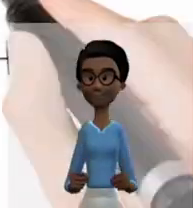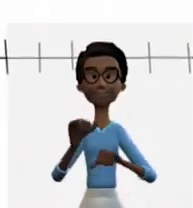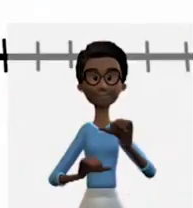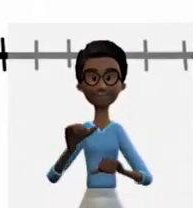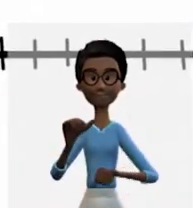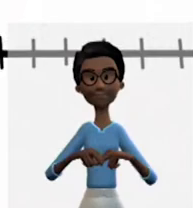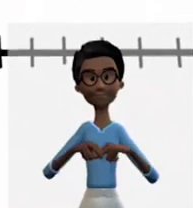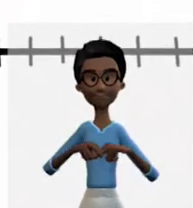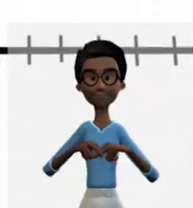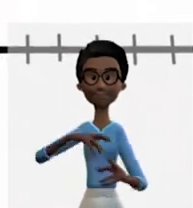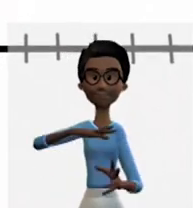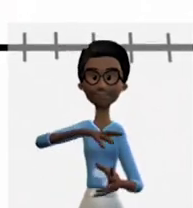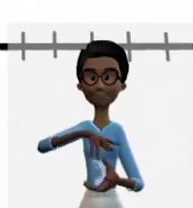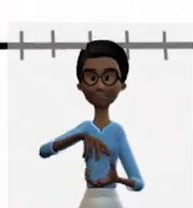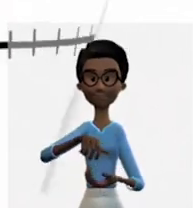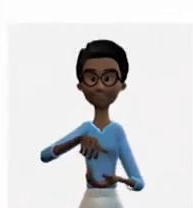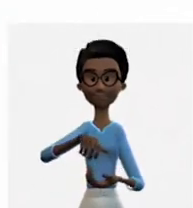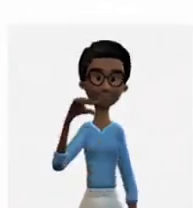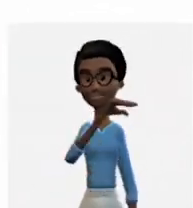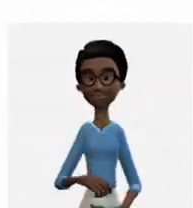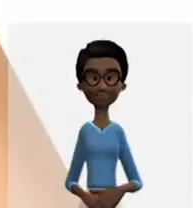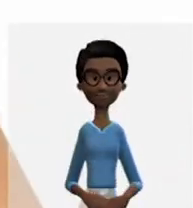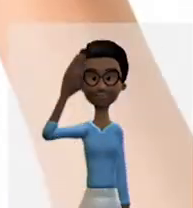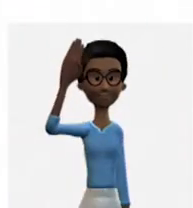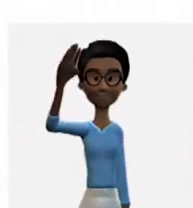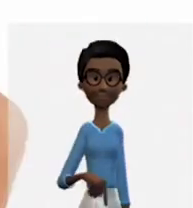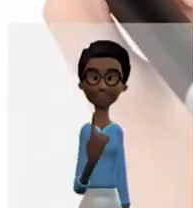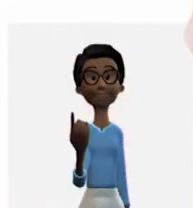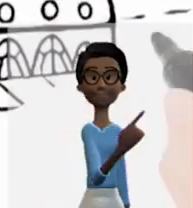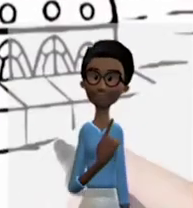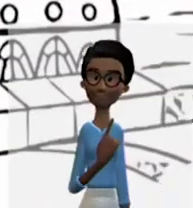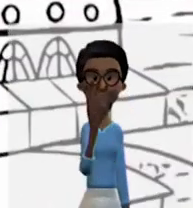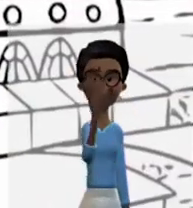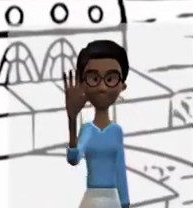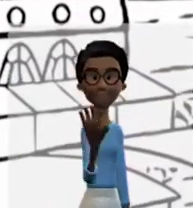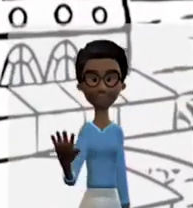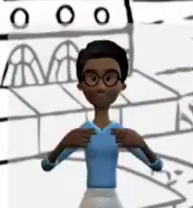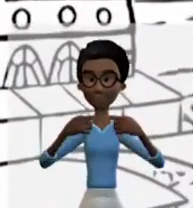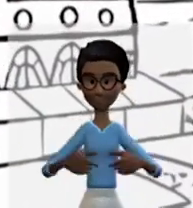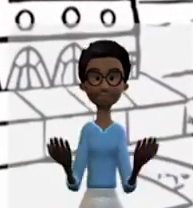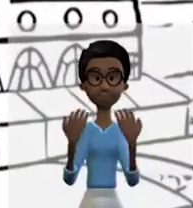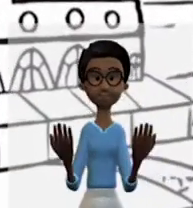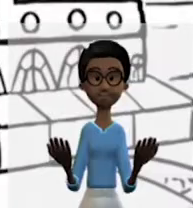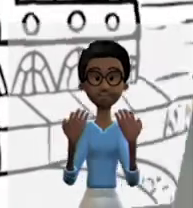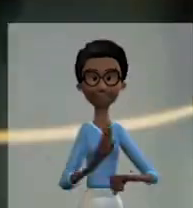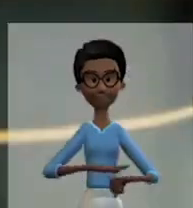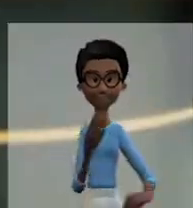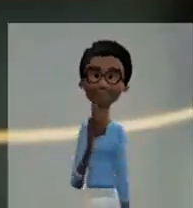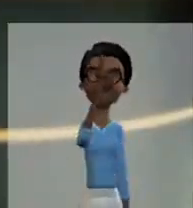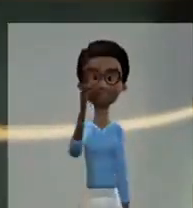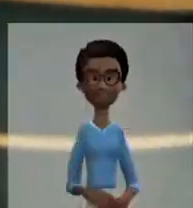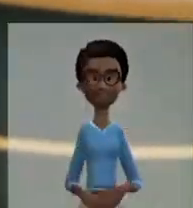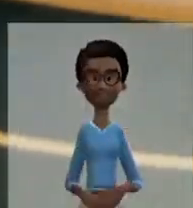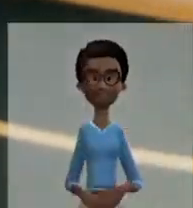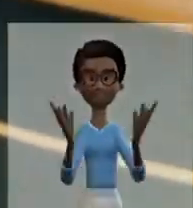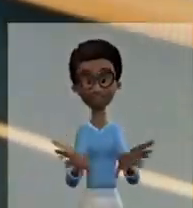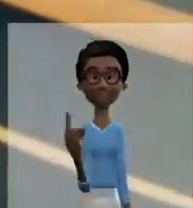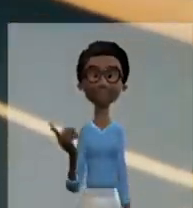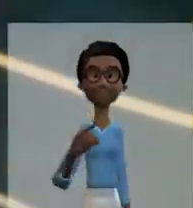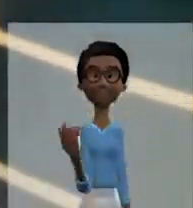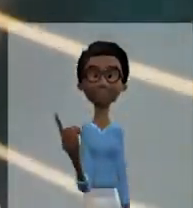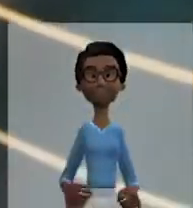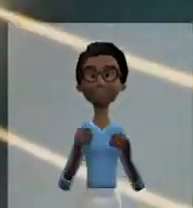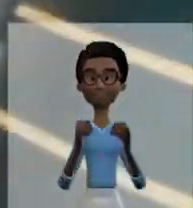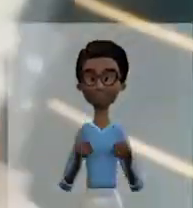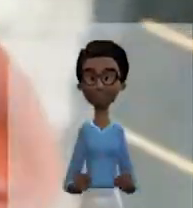Ele só tende a ficar pior com o aquecimento global, mano. Ainda mais pra nós, paraenses, que temos um sol pra cada um. Beleza, Bela?